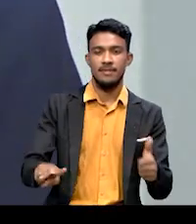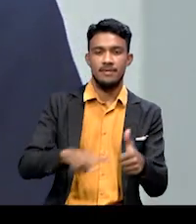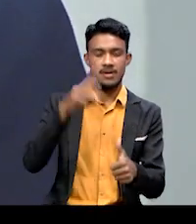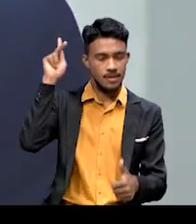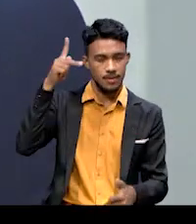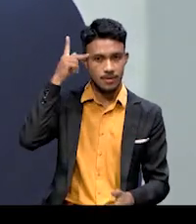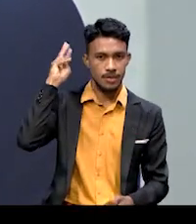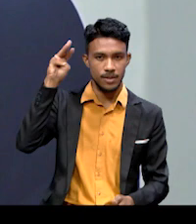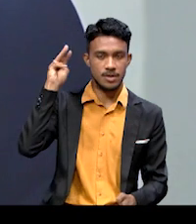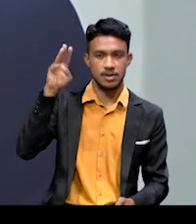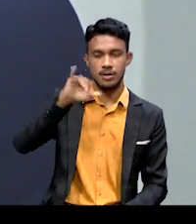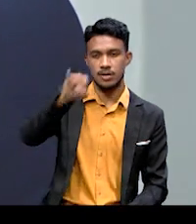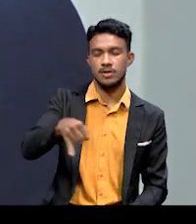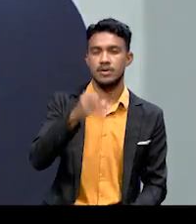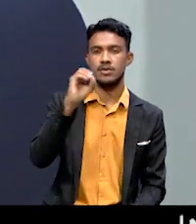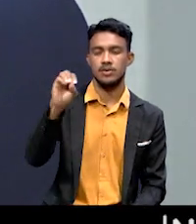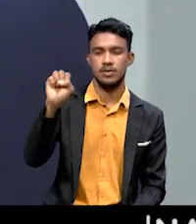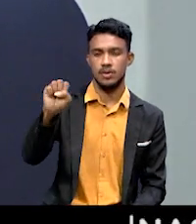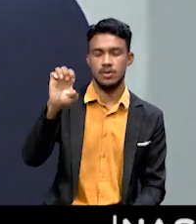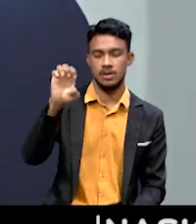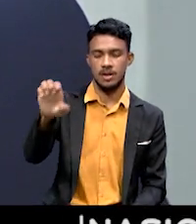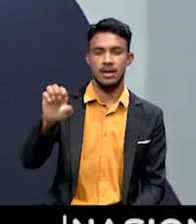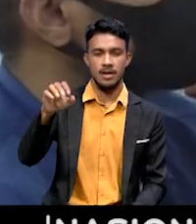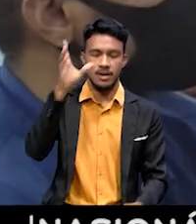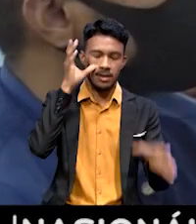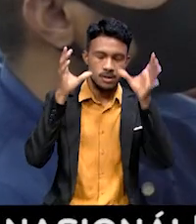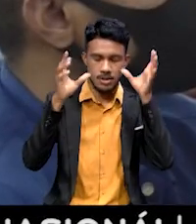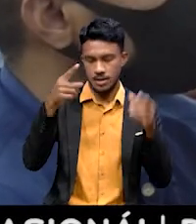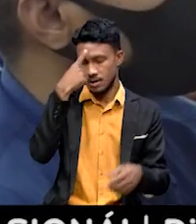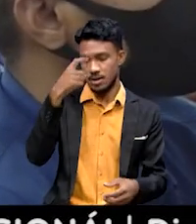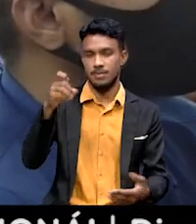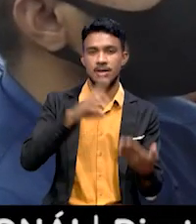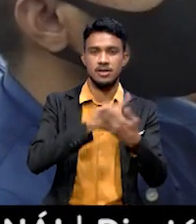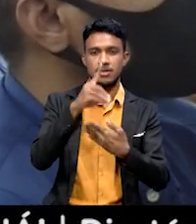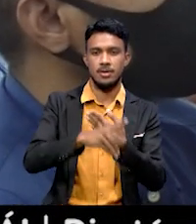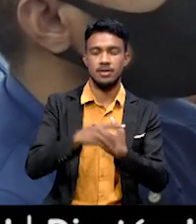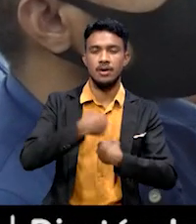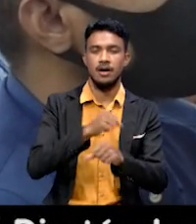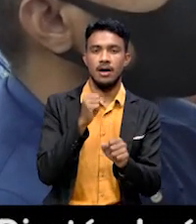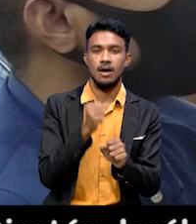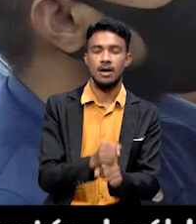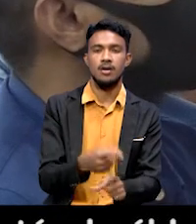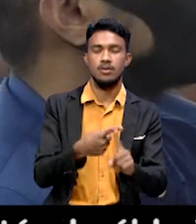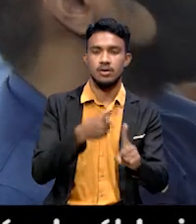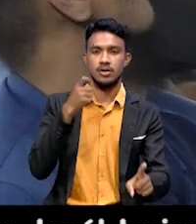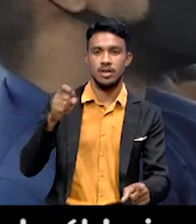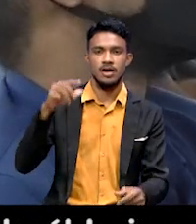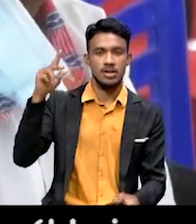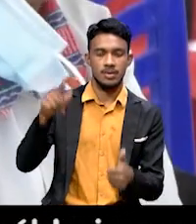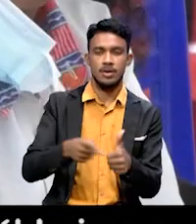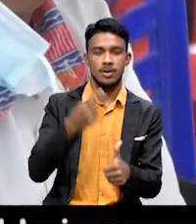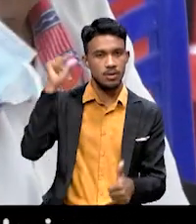Vice-primeiro-ministro José Maria dos Reis mostra triste tamba desenvolvimento nebe halau husi primeiro governo to oitavo